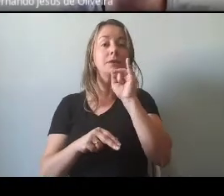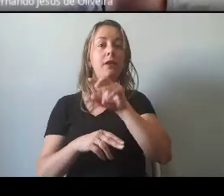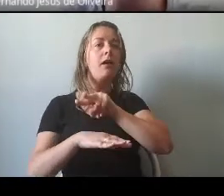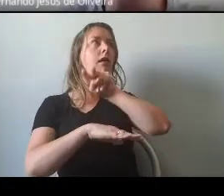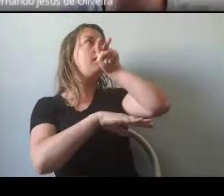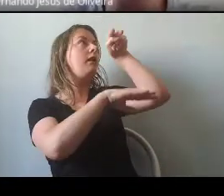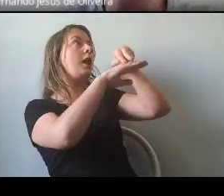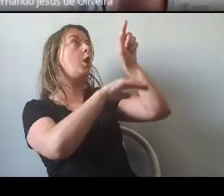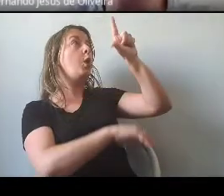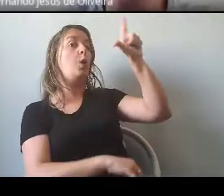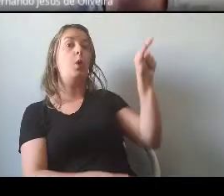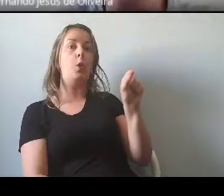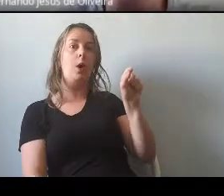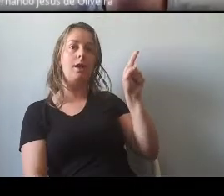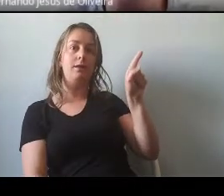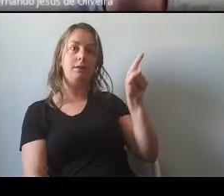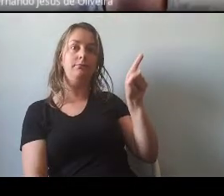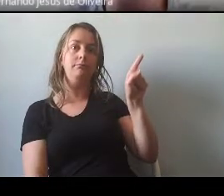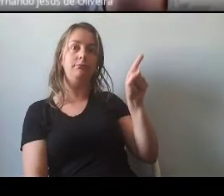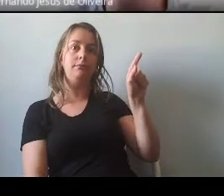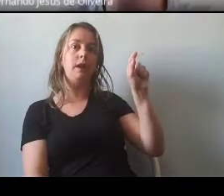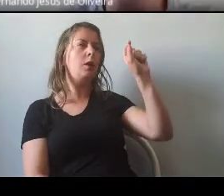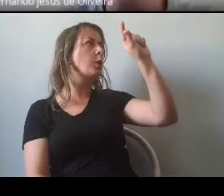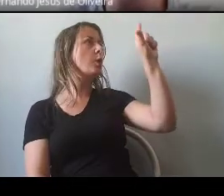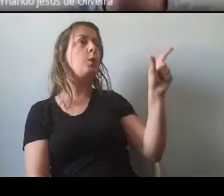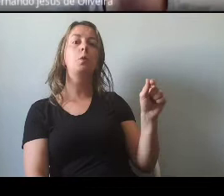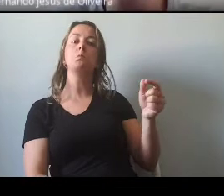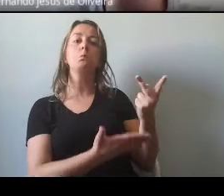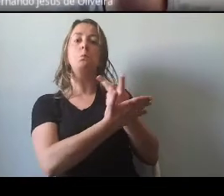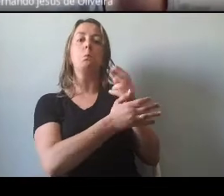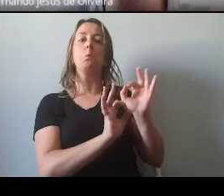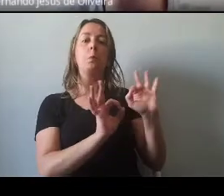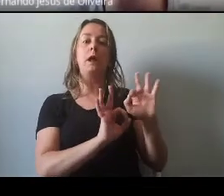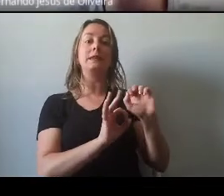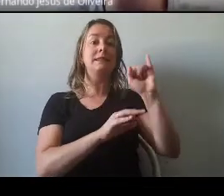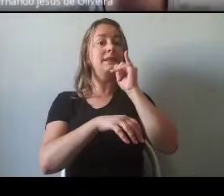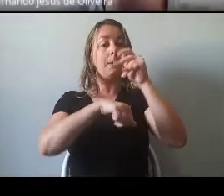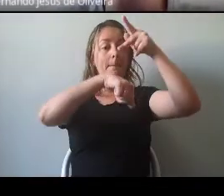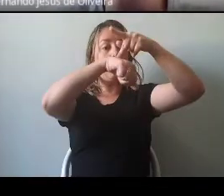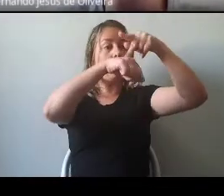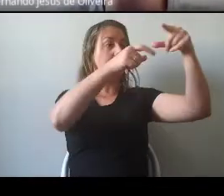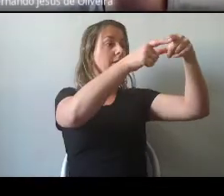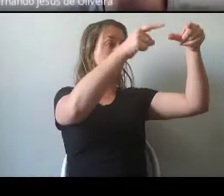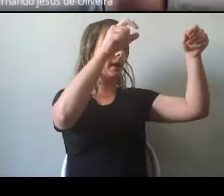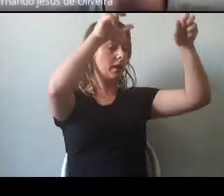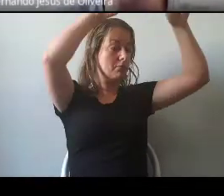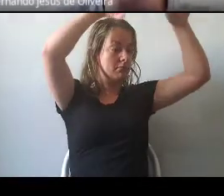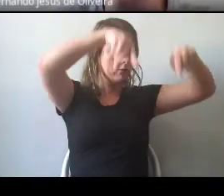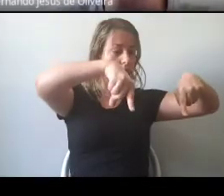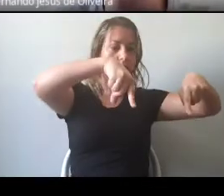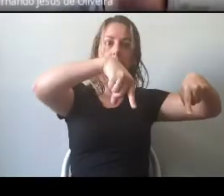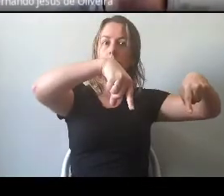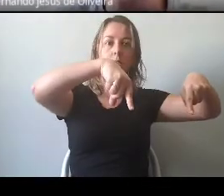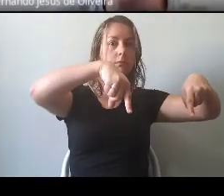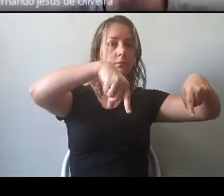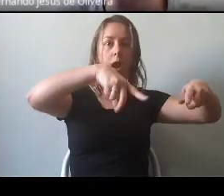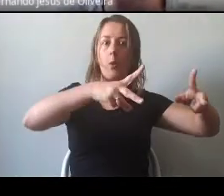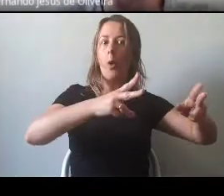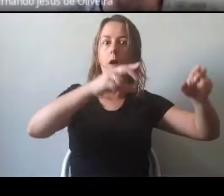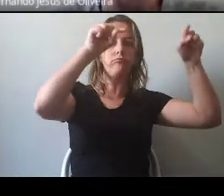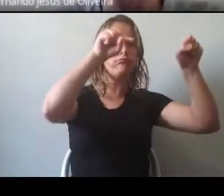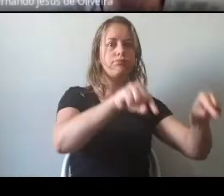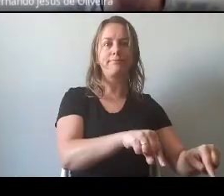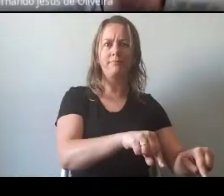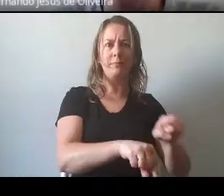Na Lua, isso não aconteceria, né? Se a gente lançar uma pedra e uma pena na Lua, as duas vão cair juntinhas.